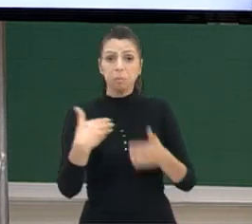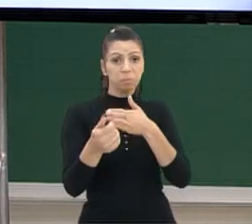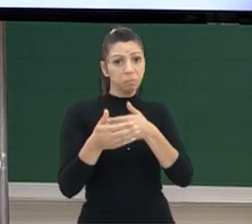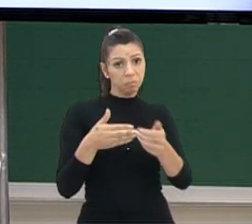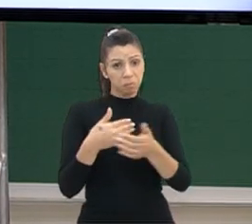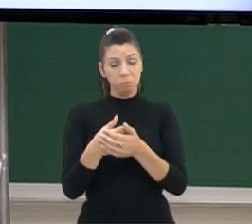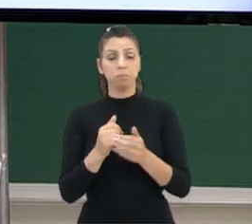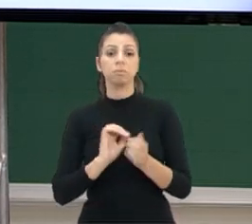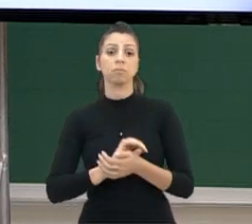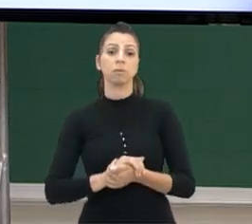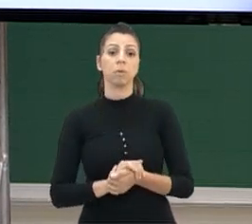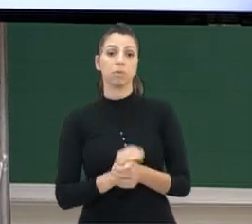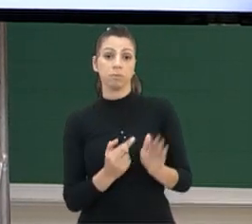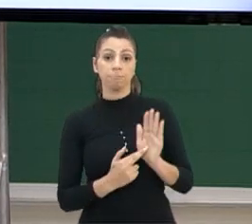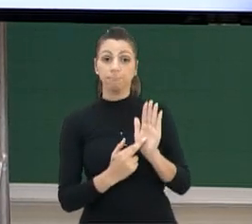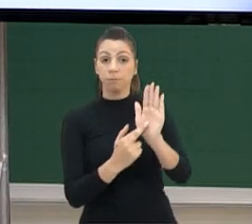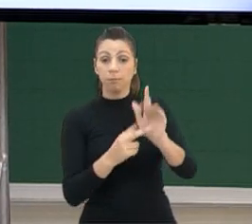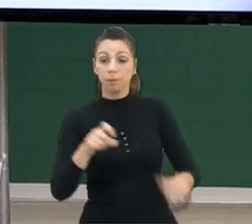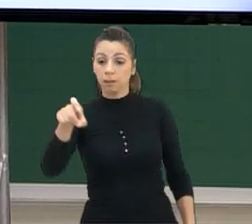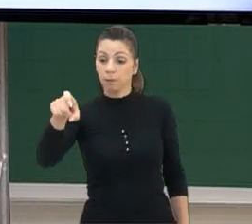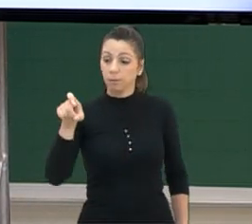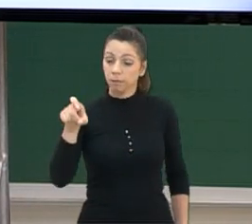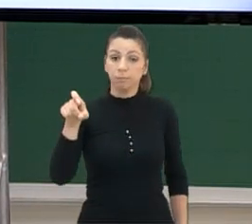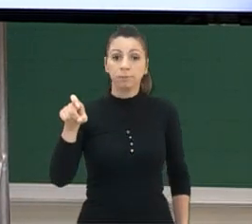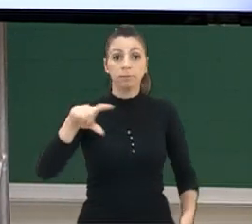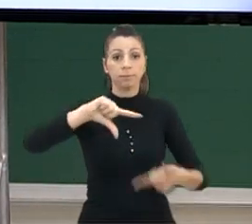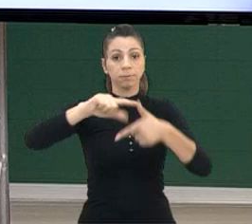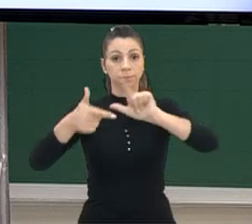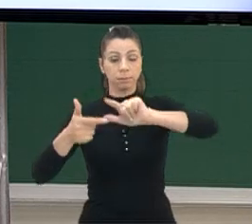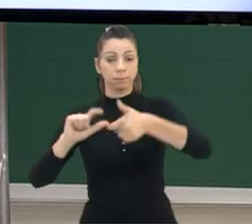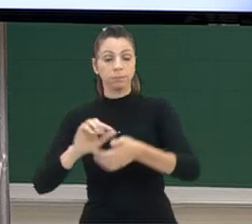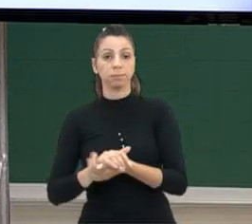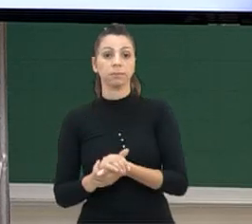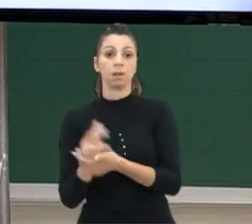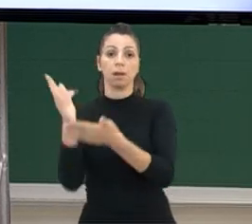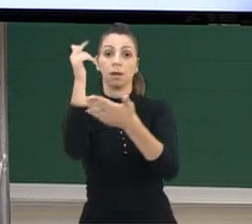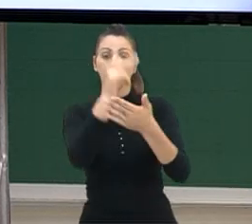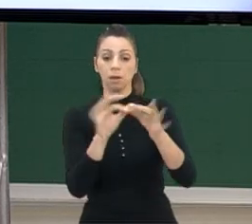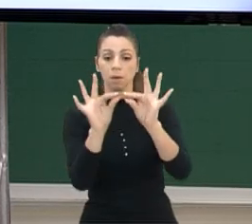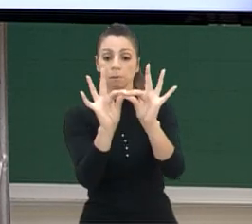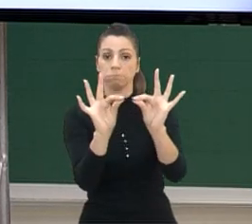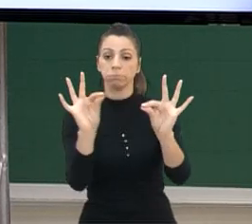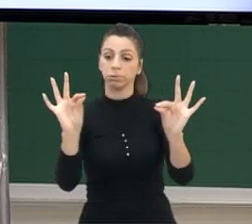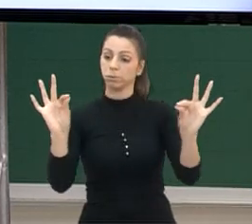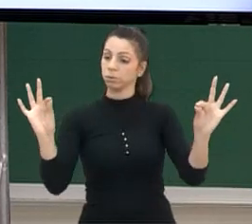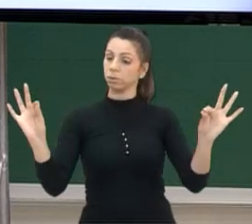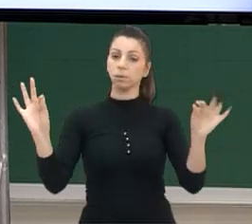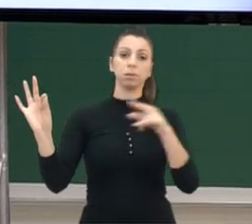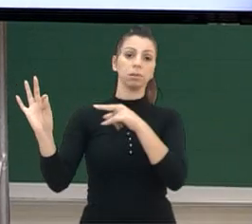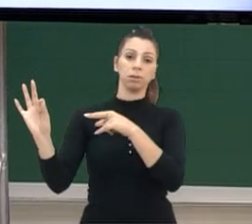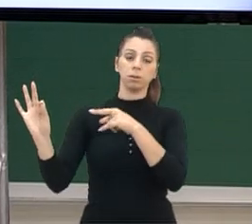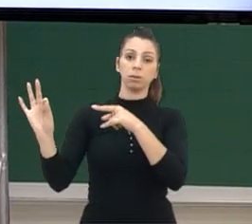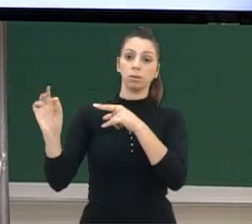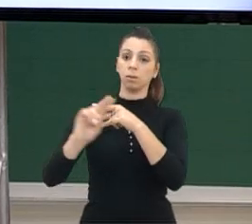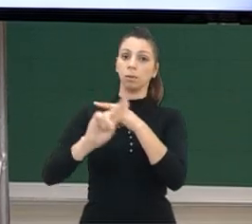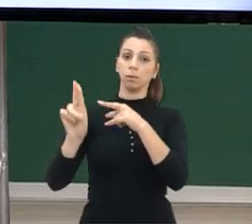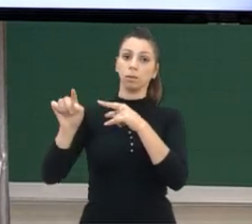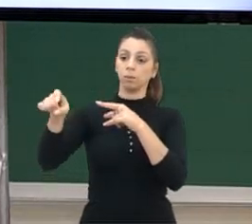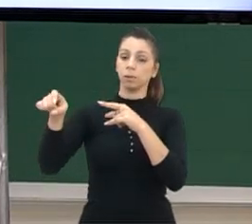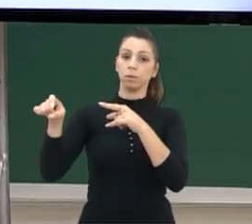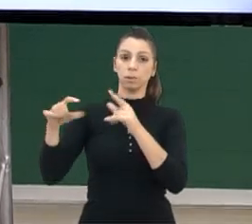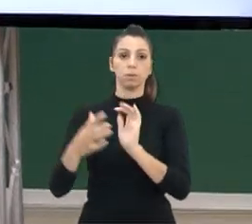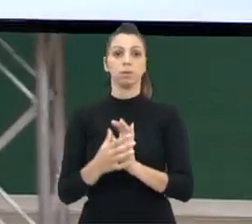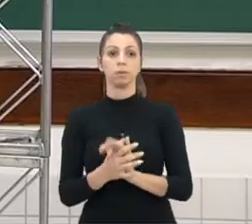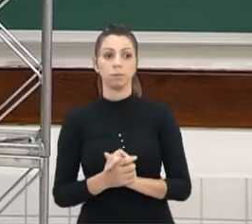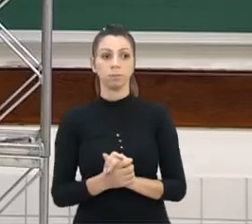quiser representar o x geometricamente, eu desenho um segmento de reta que eu vou chamar de x. Então, eu tenho aqui,